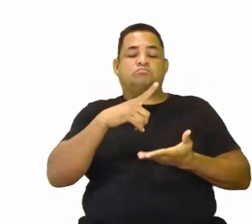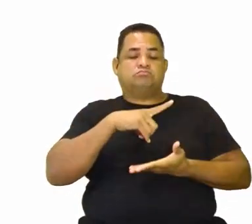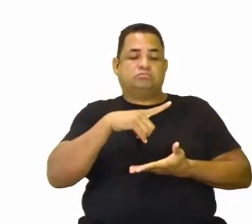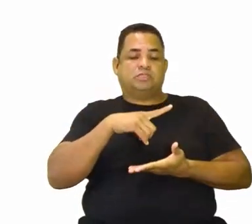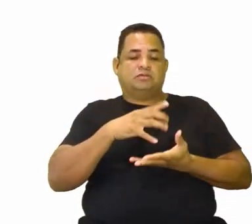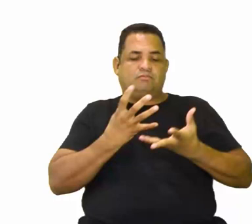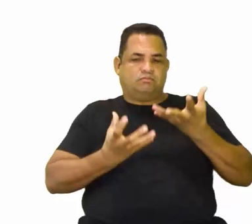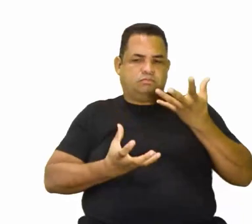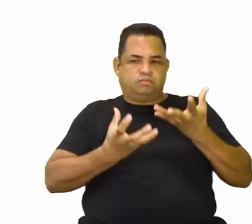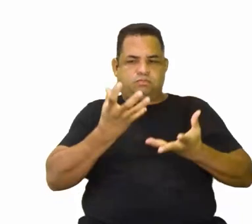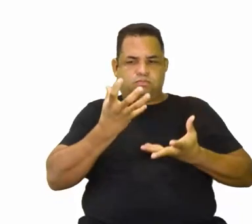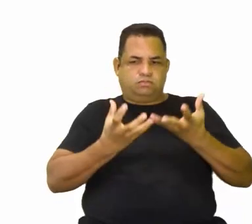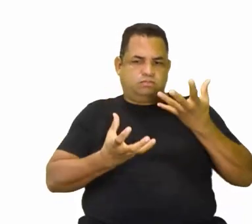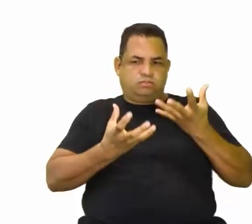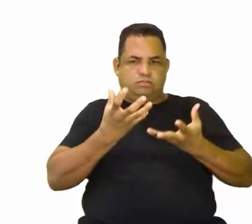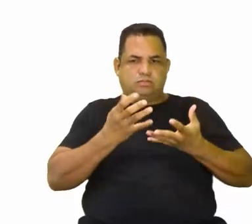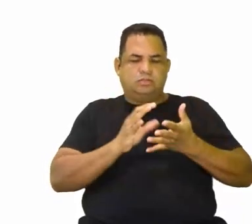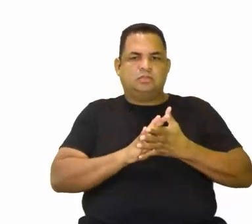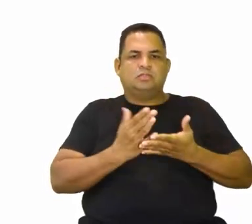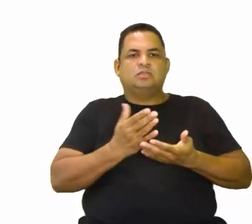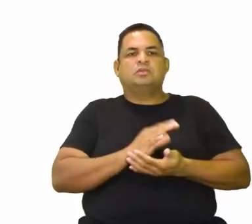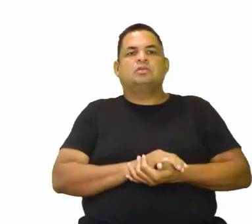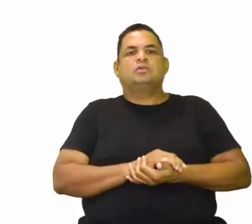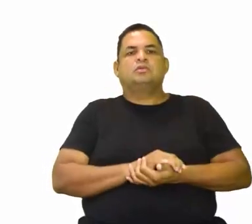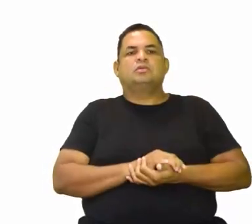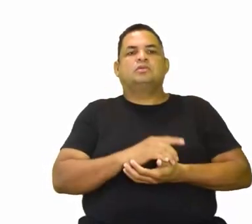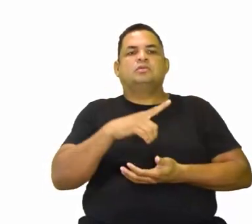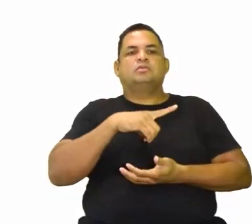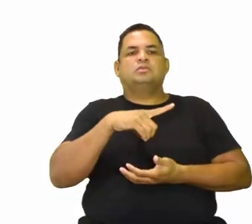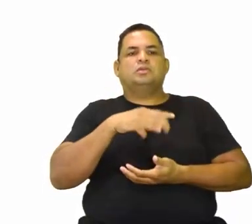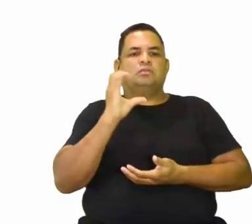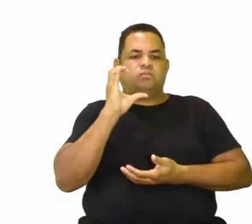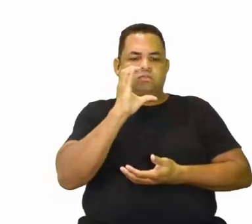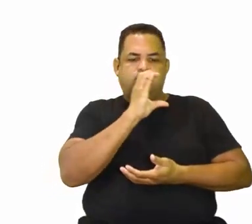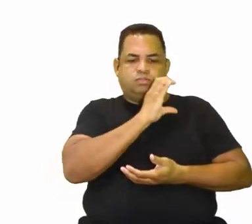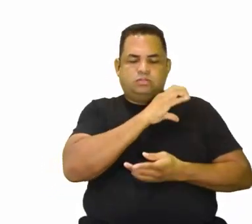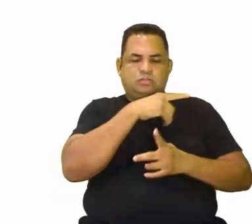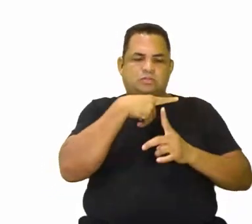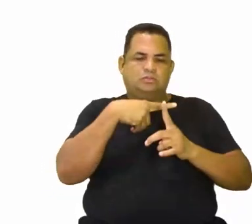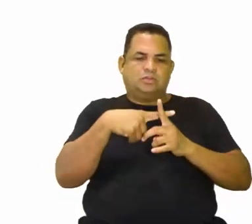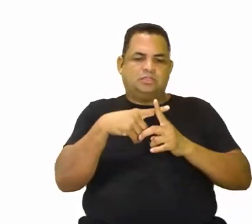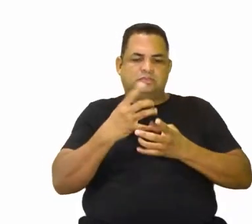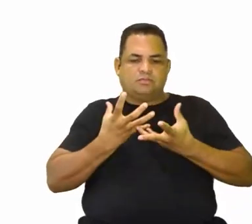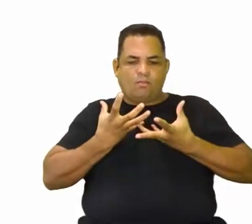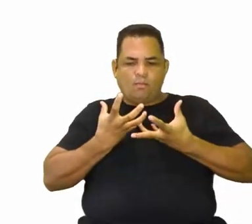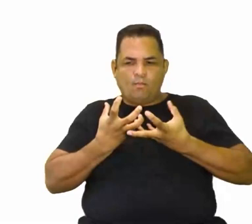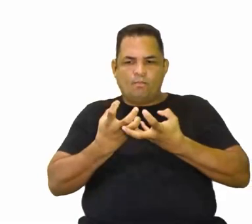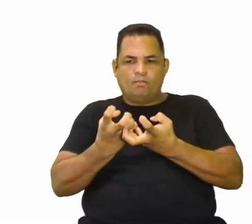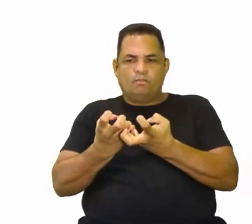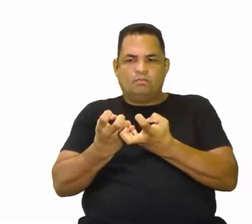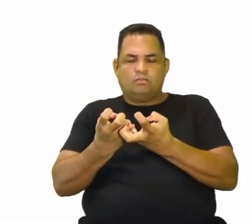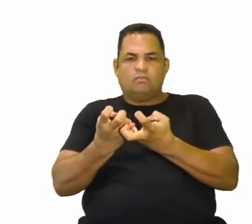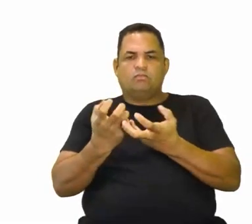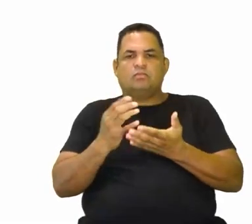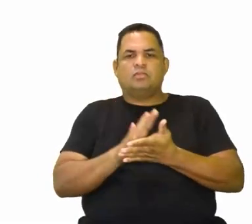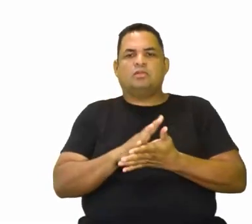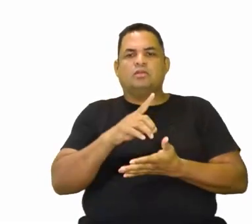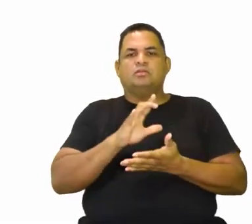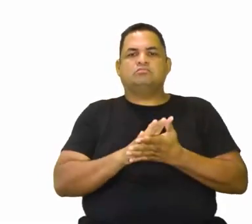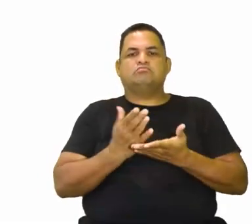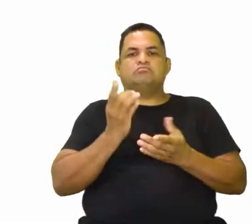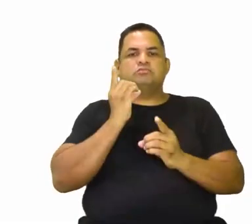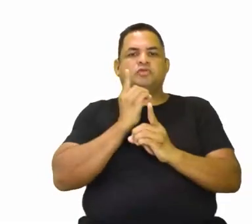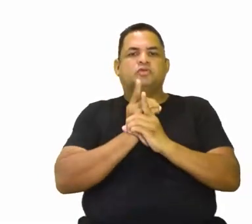fogo? Quando eu pegasse quente e seco. Então, quente e seco, eu